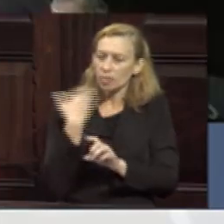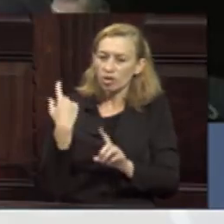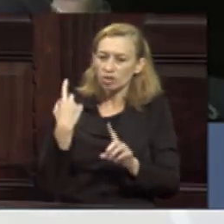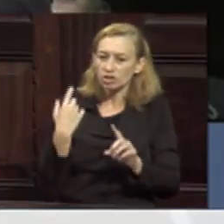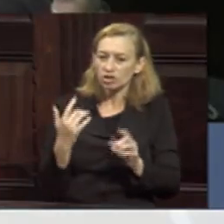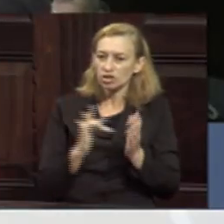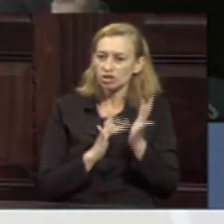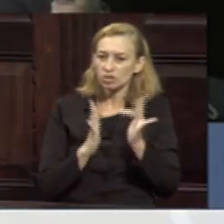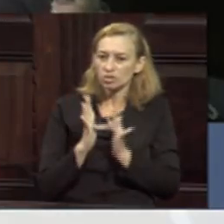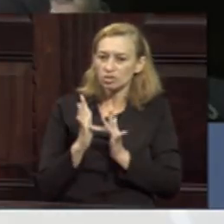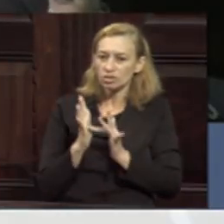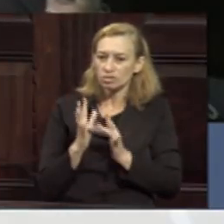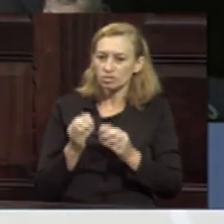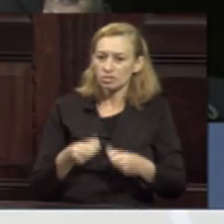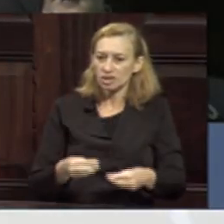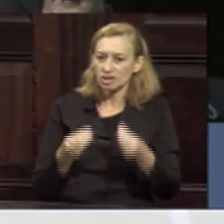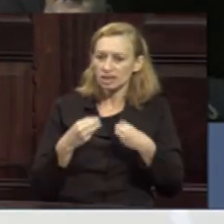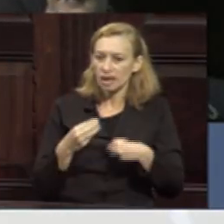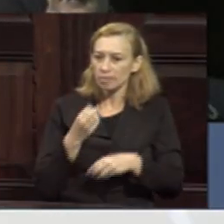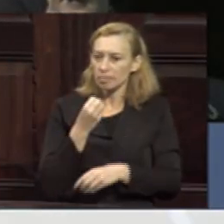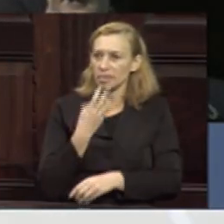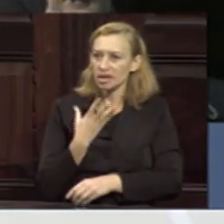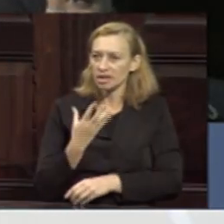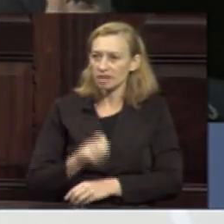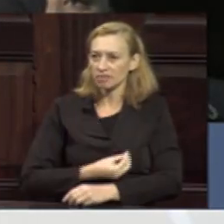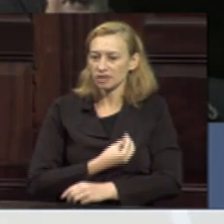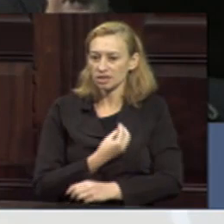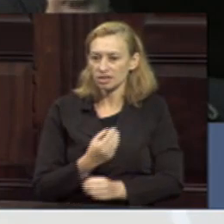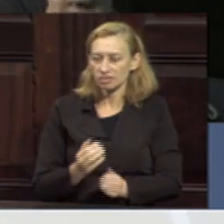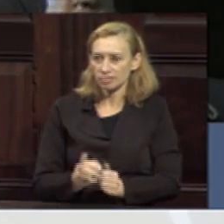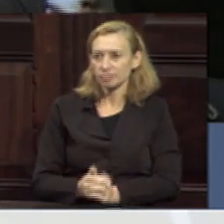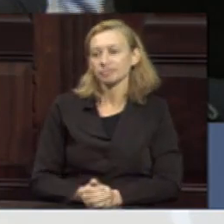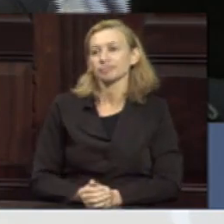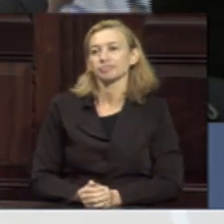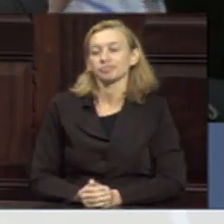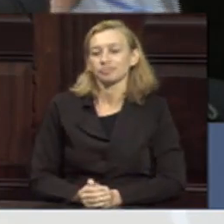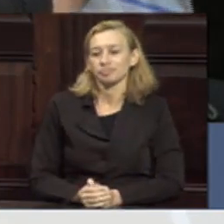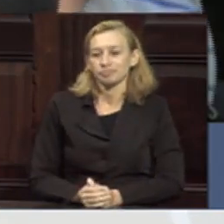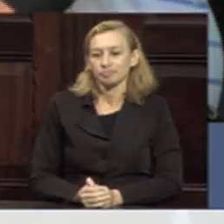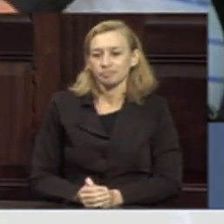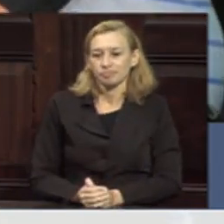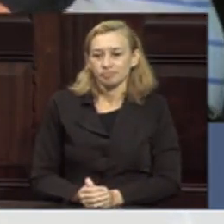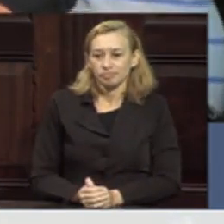Próximo orador inscrito é o nobre deputado Zaqueu Teixeira.